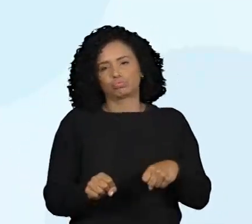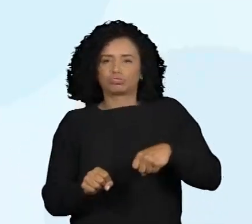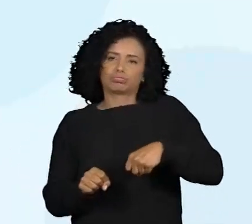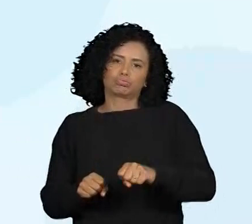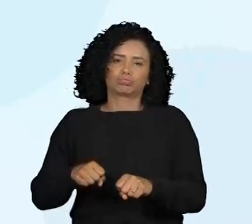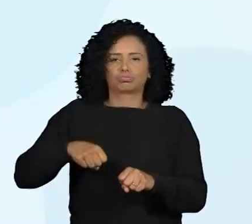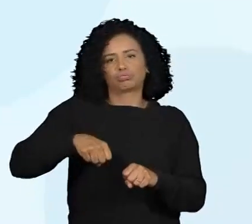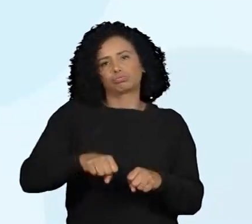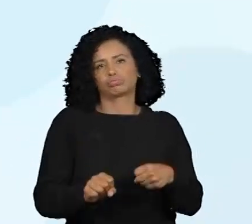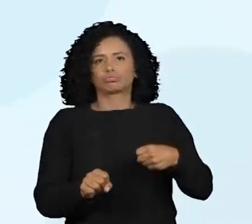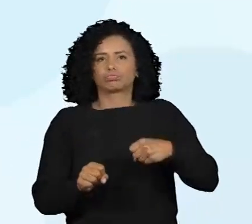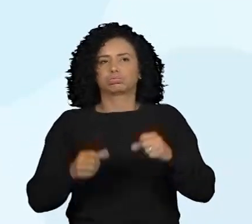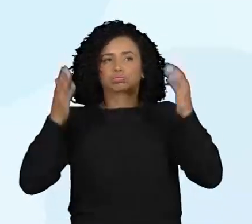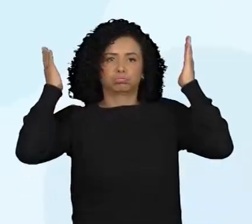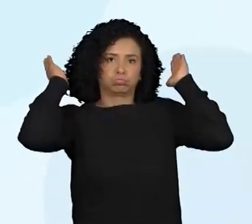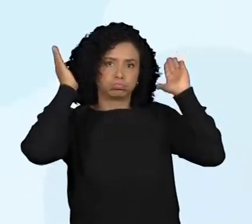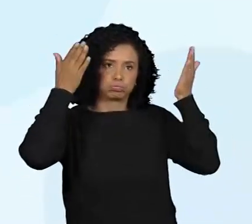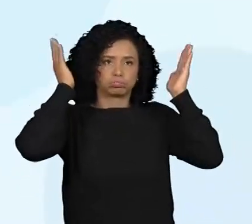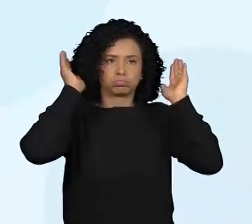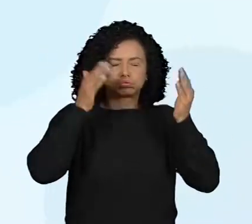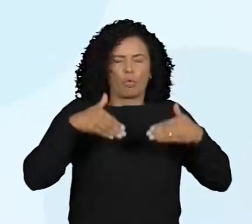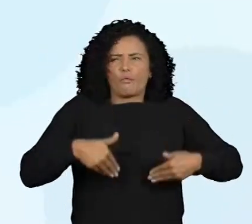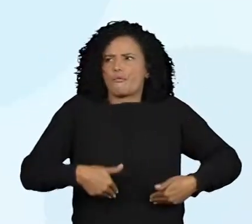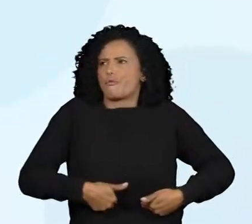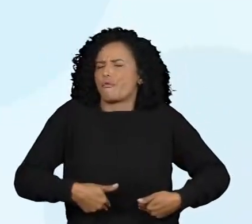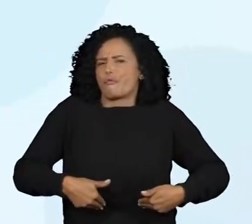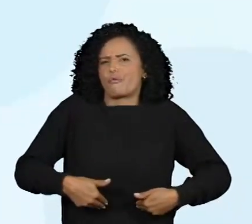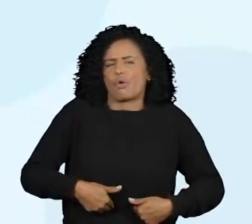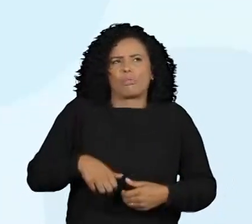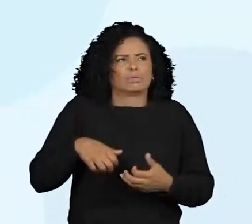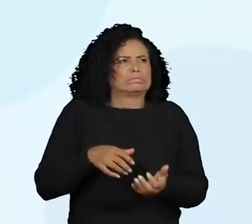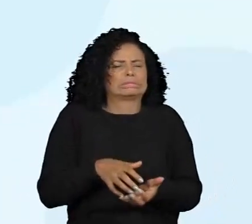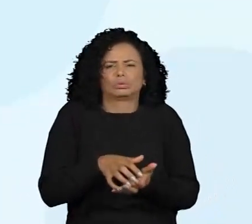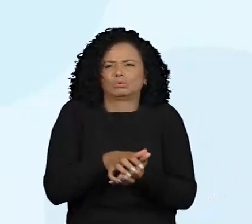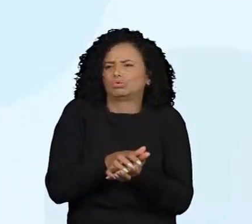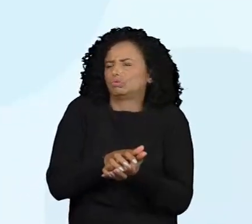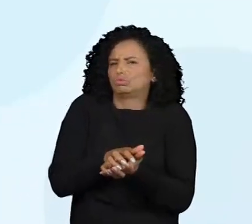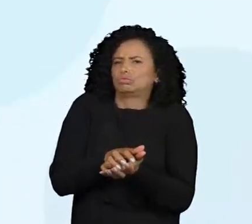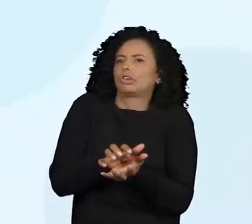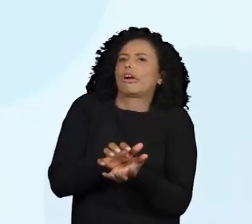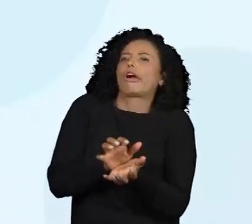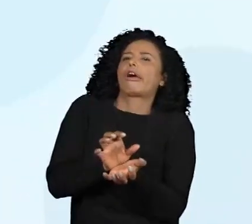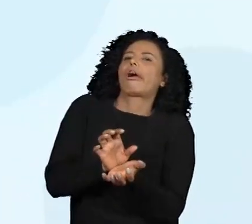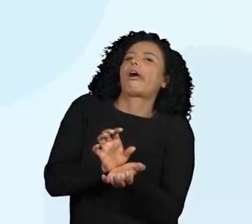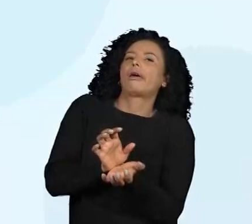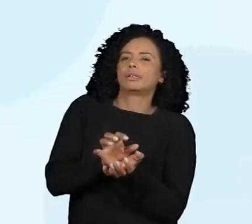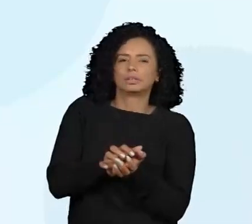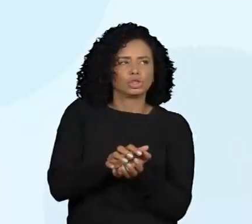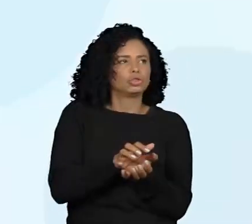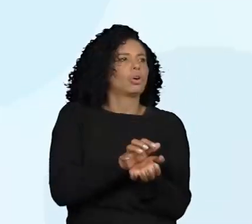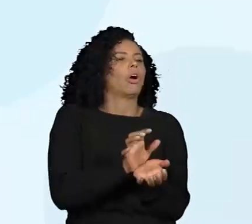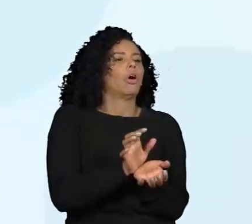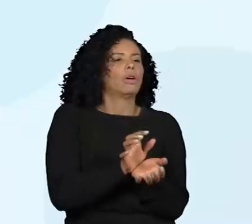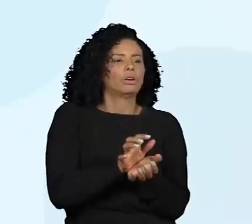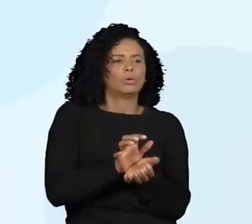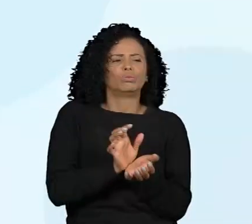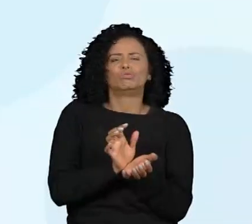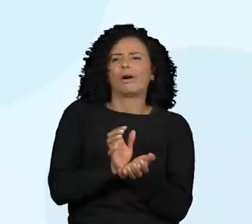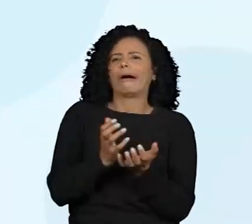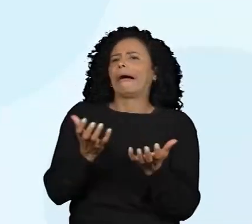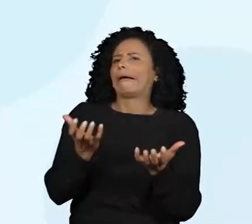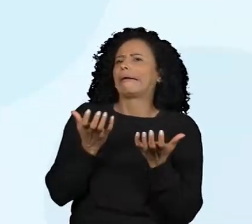quer comer capim se não come logo ele faz assim ó i